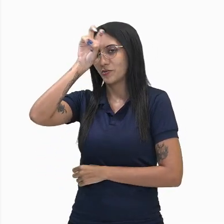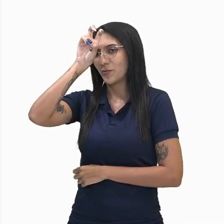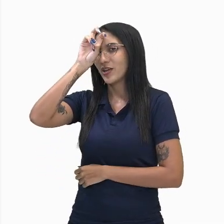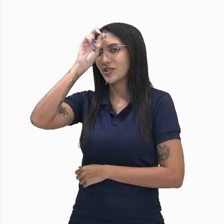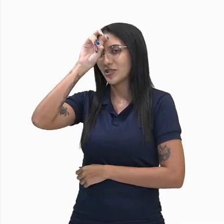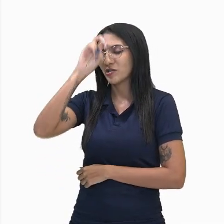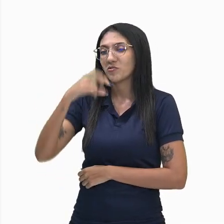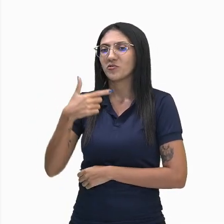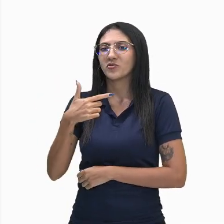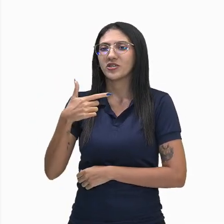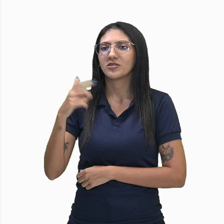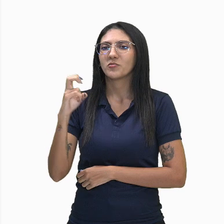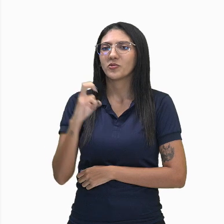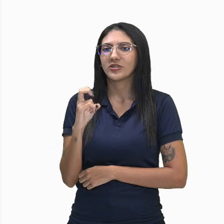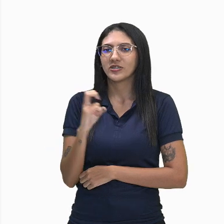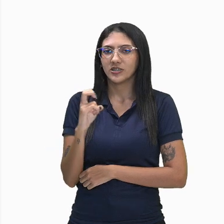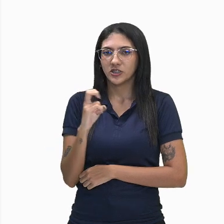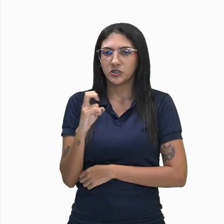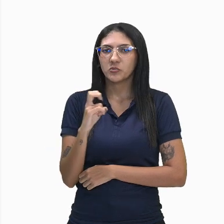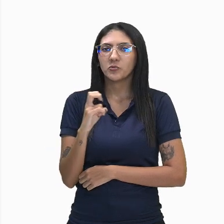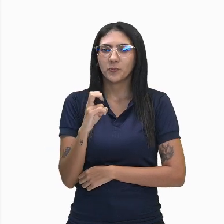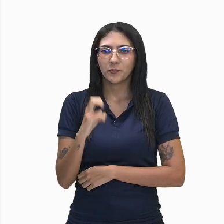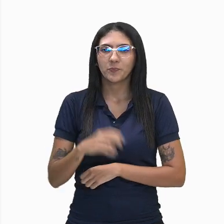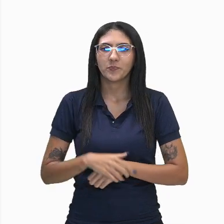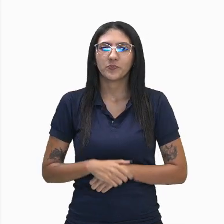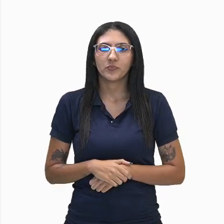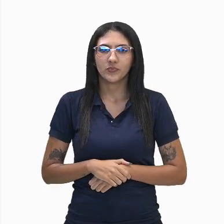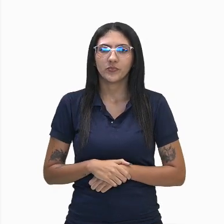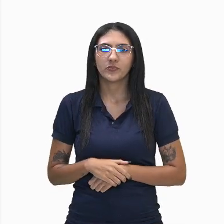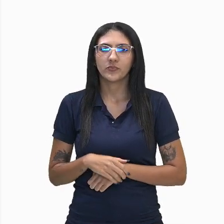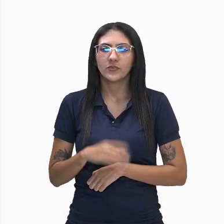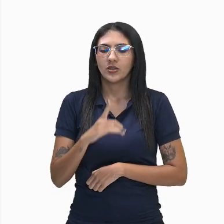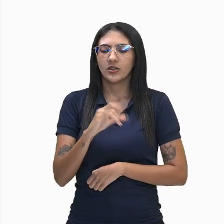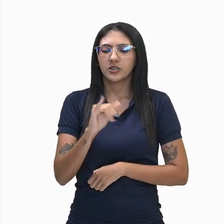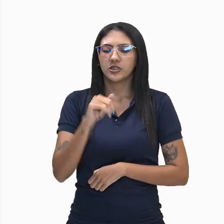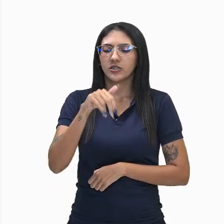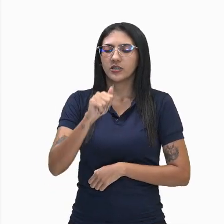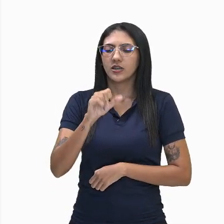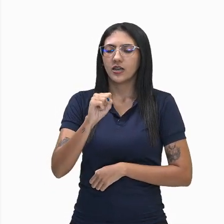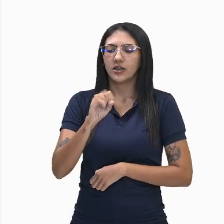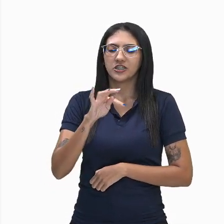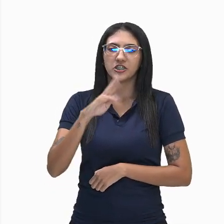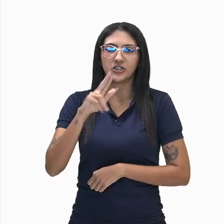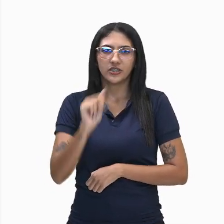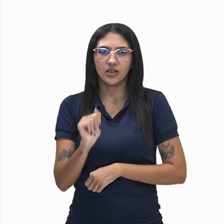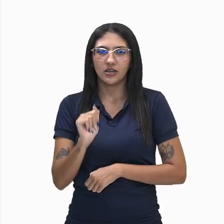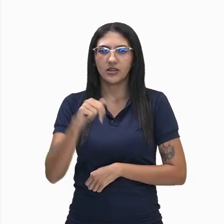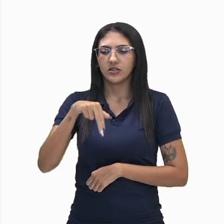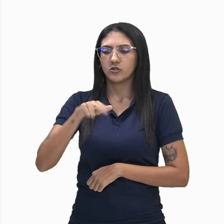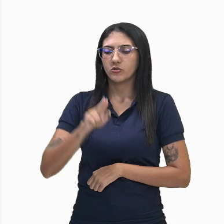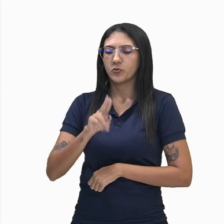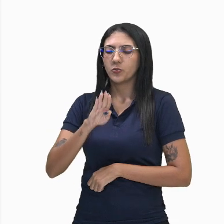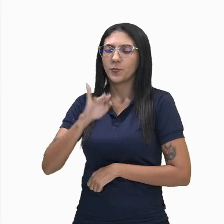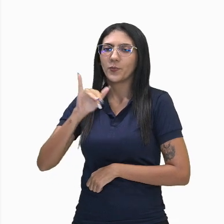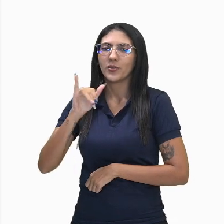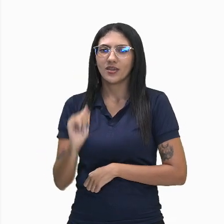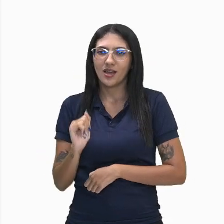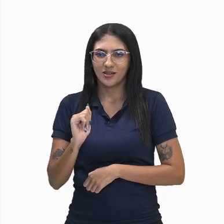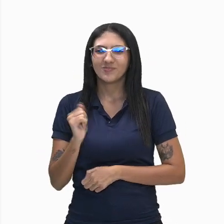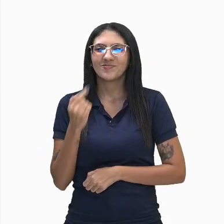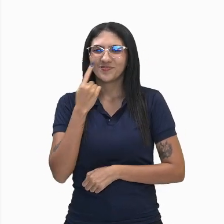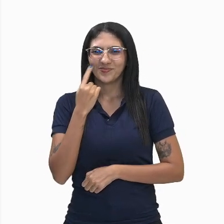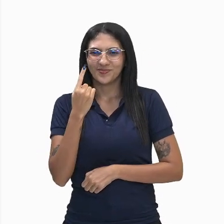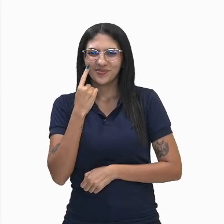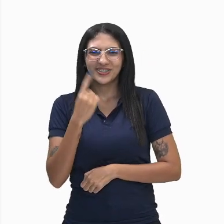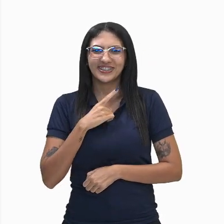dinastia, também conhecida como a dinastia Núbia. Olha só, uma hora é dominado, outra